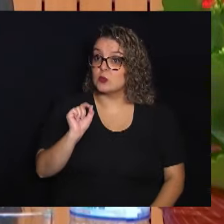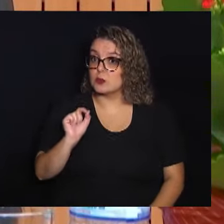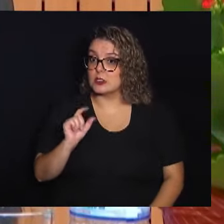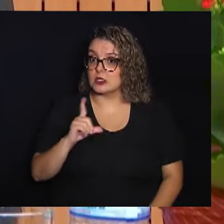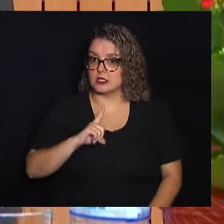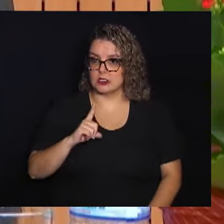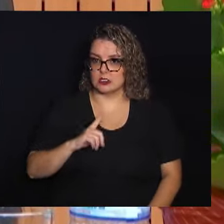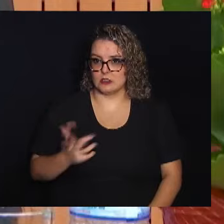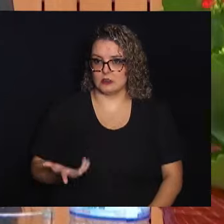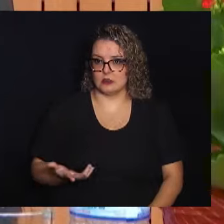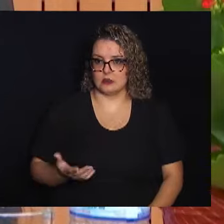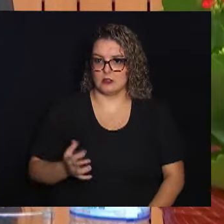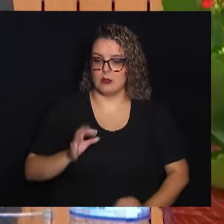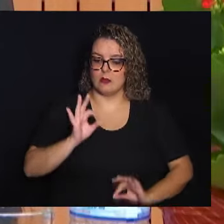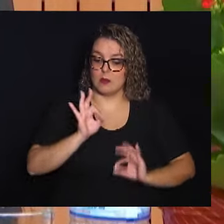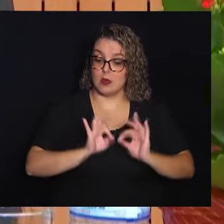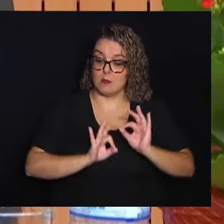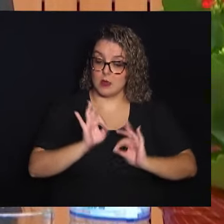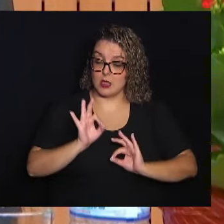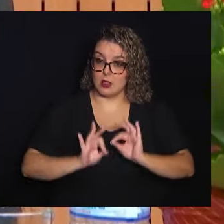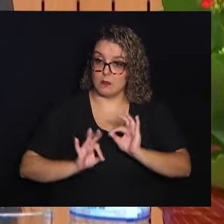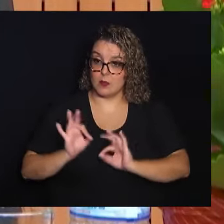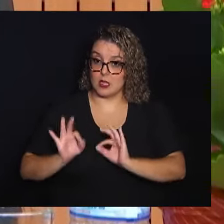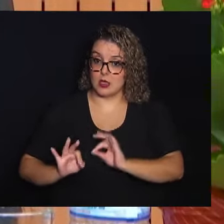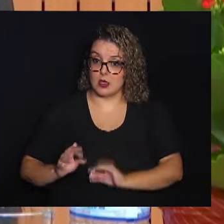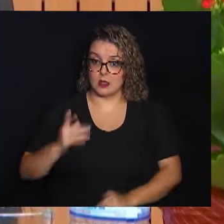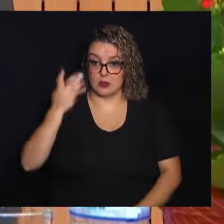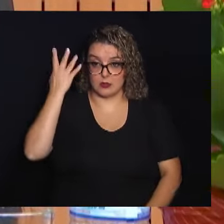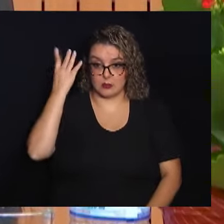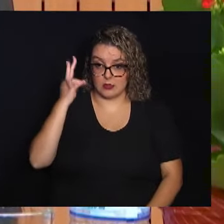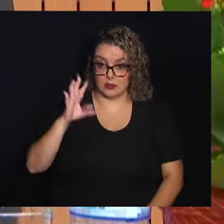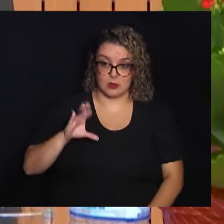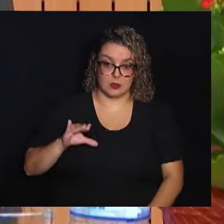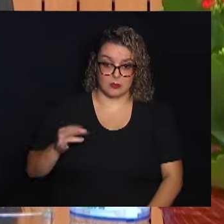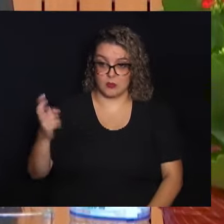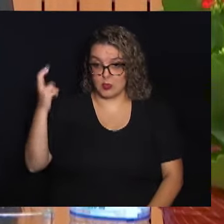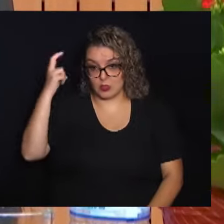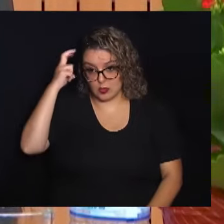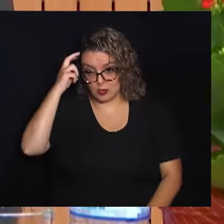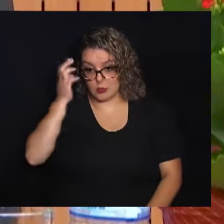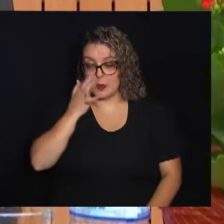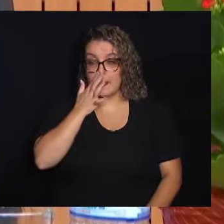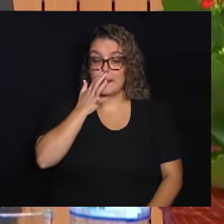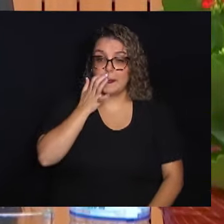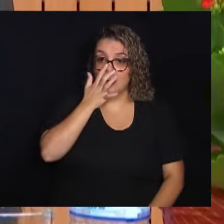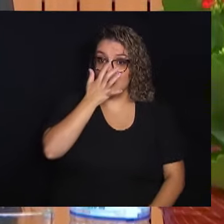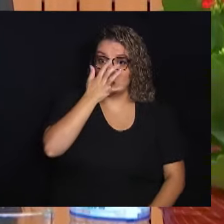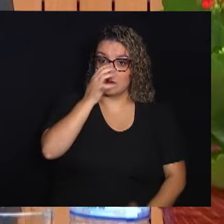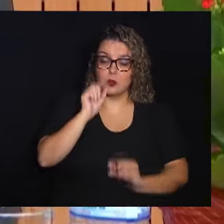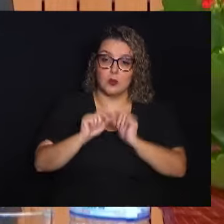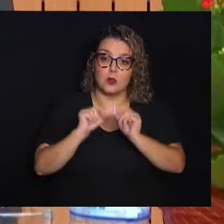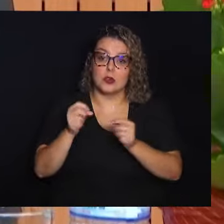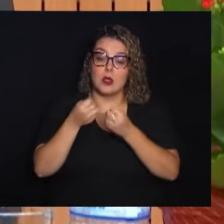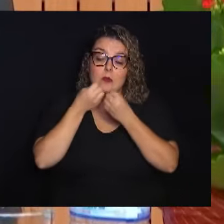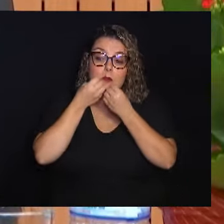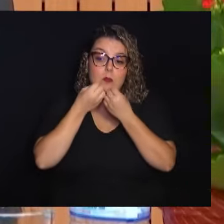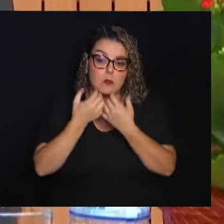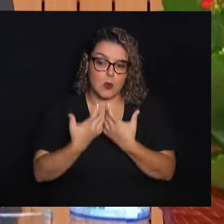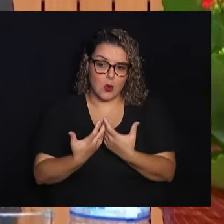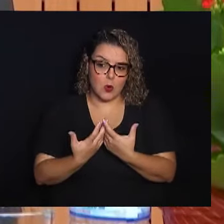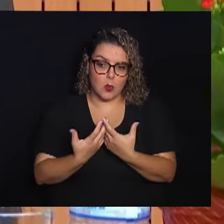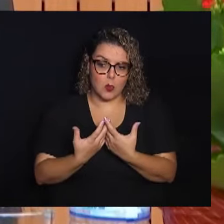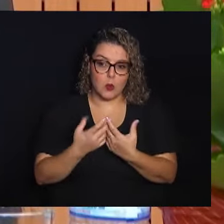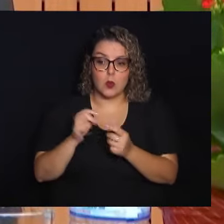houve o quê uma elaboração teórica científica cultural do que é